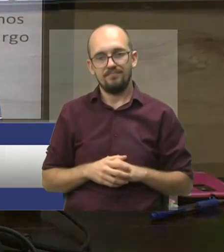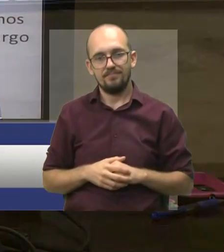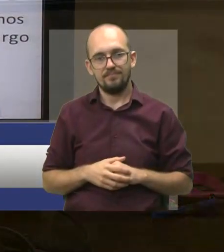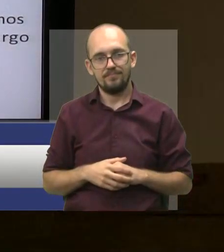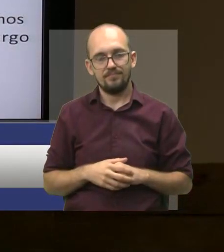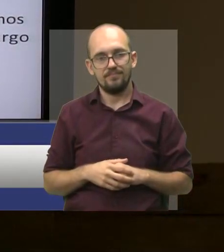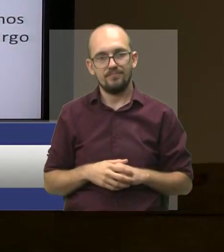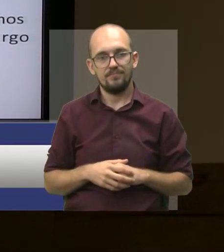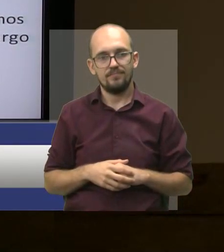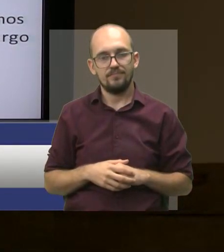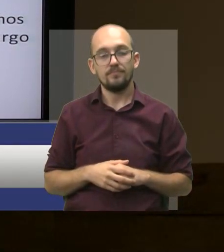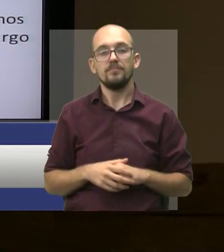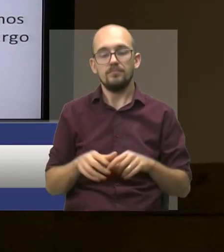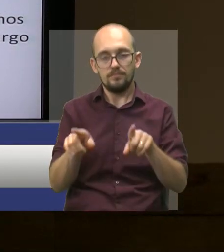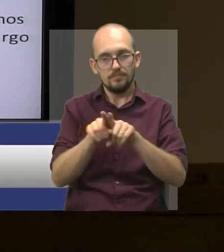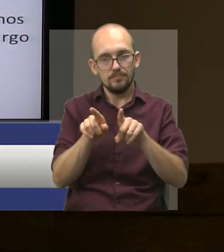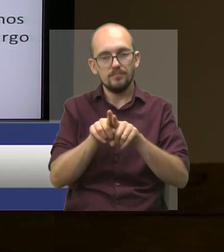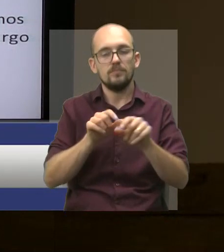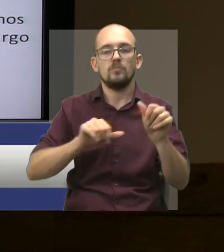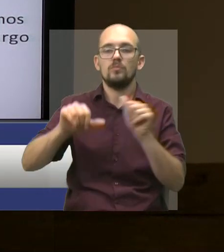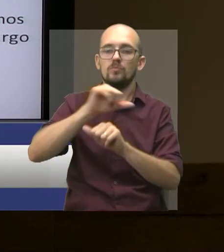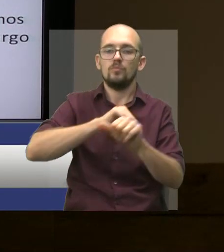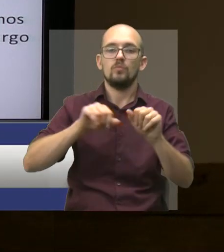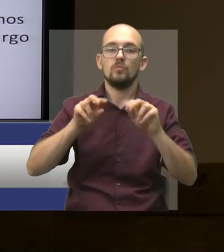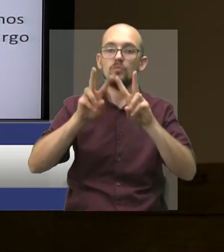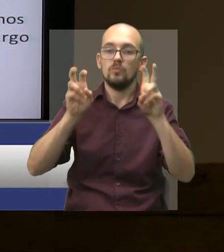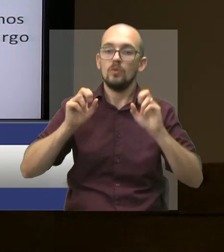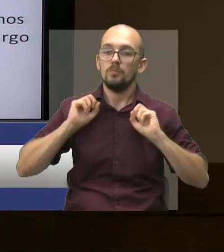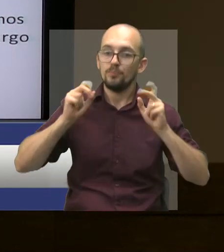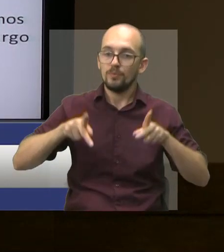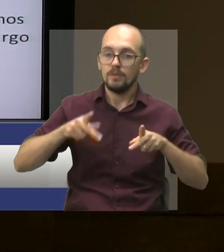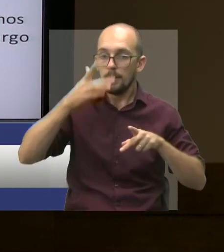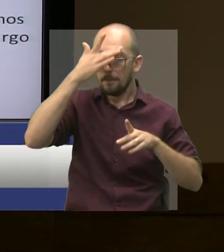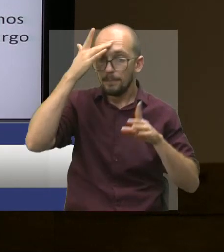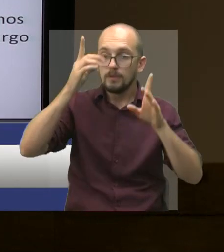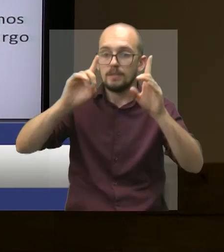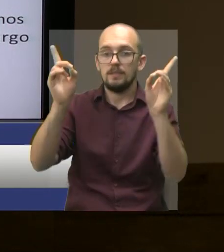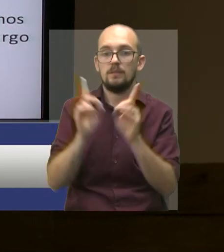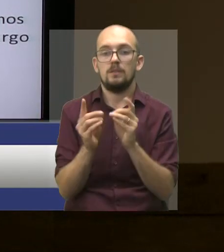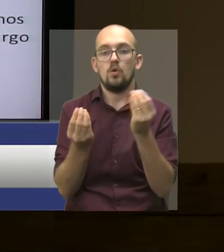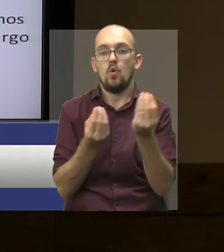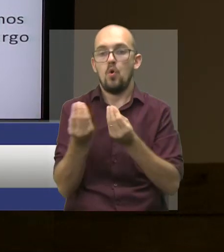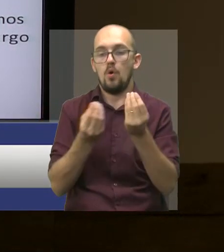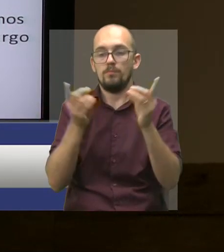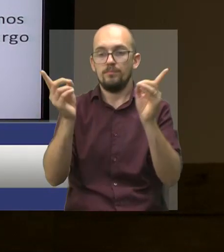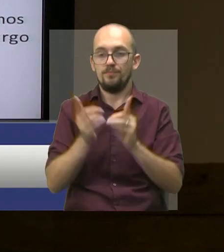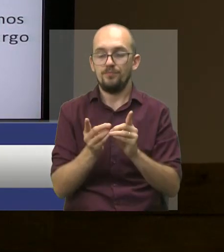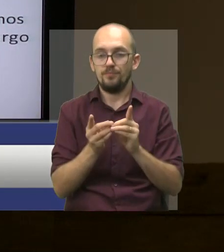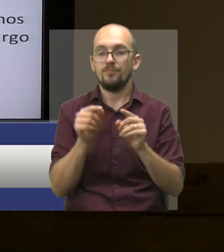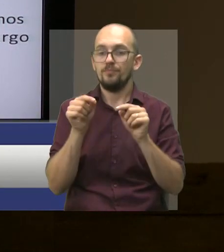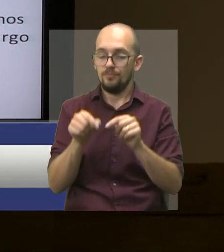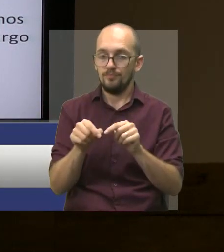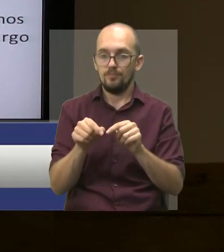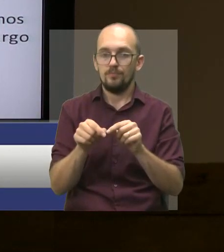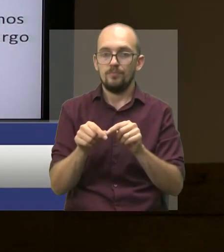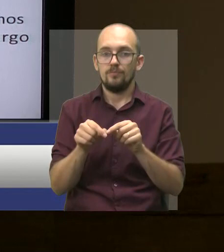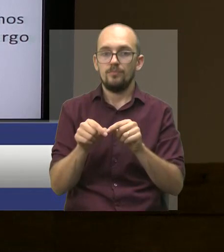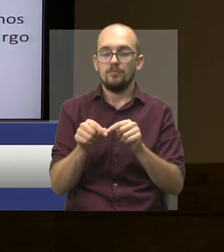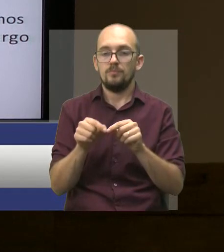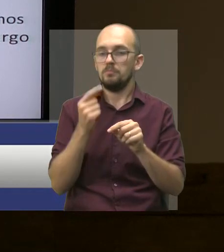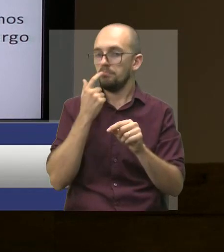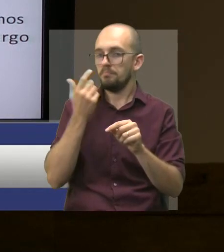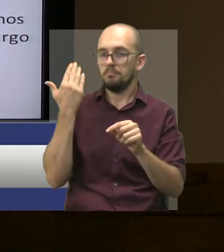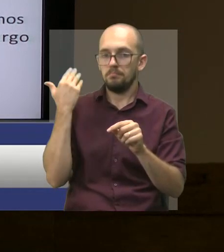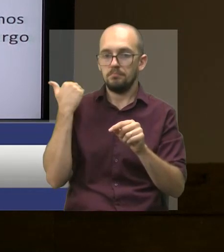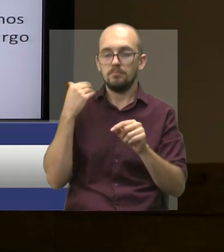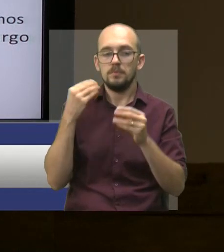Também ele traz mudanças quanto à aposentadoria da pessoa com deficiência, que foi regulamentada